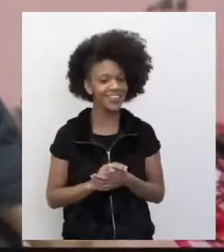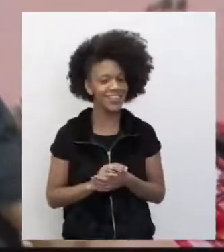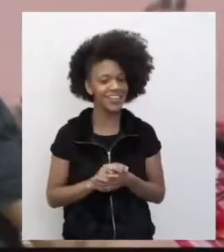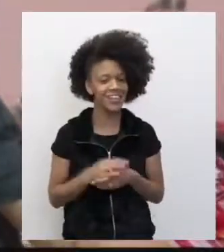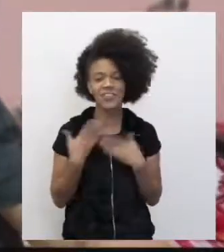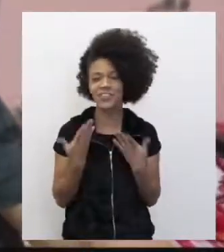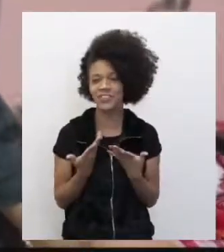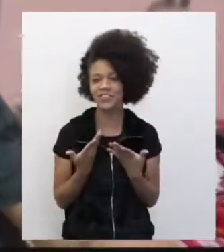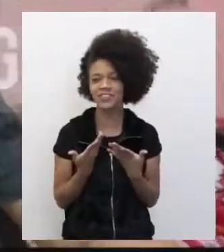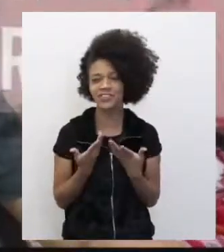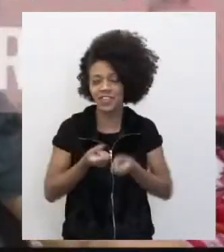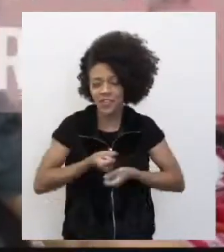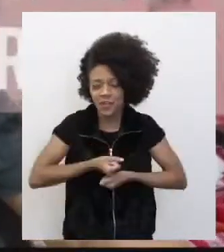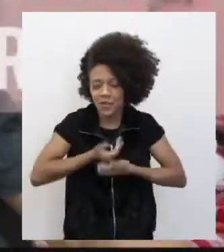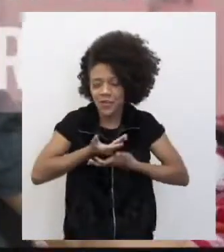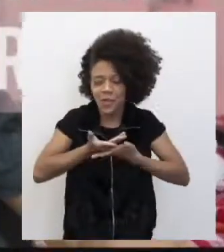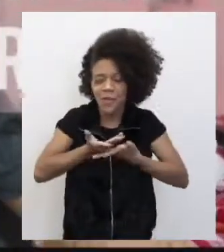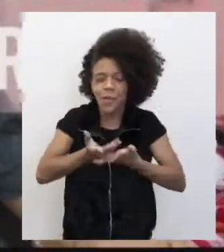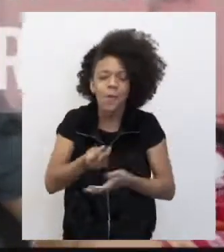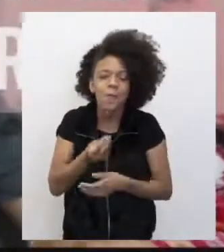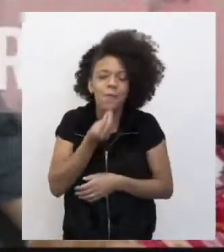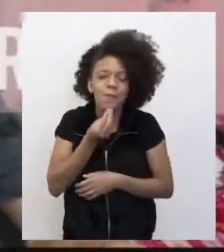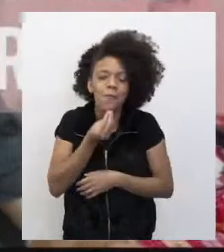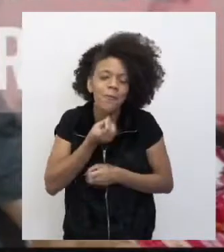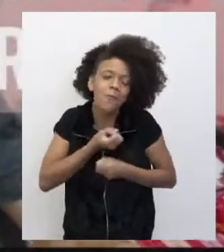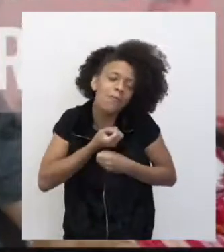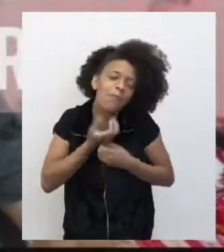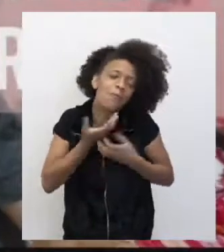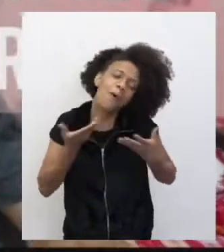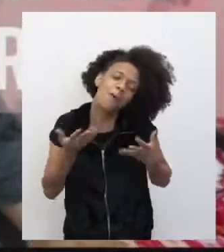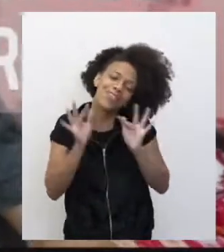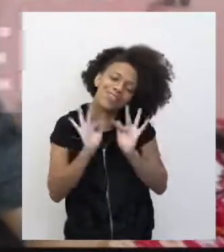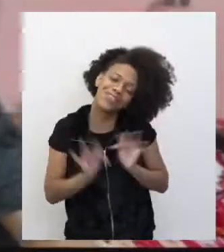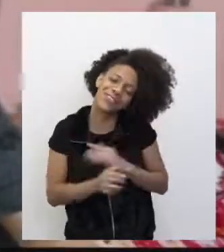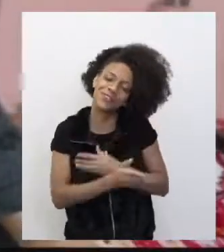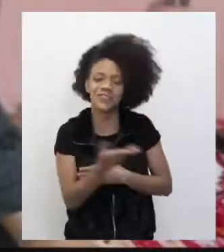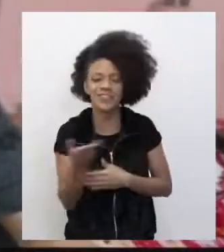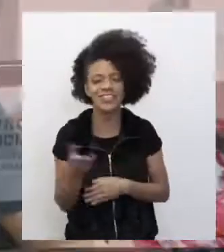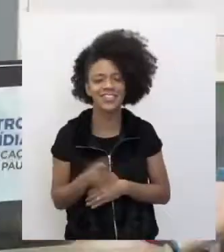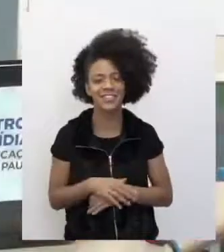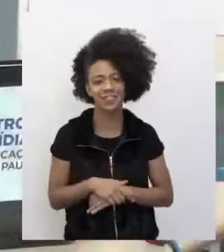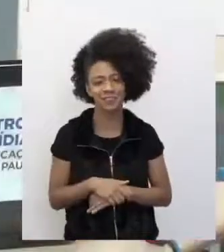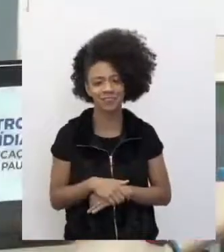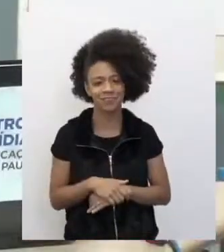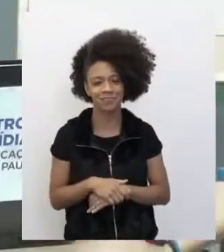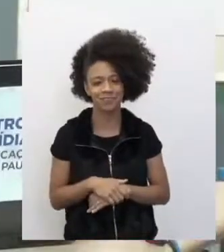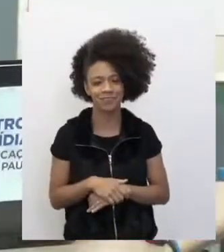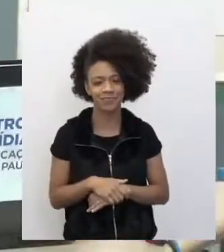pouquinho de coisas leves e de coisas felizes pra vocês.